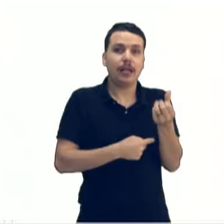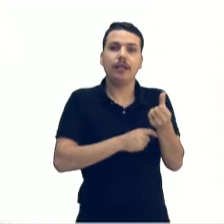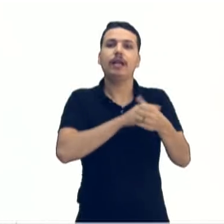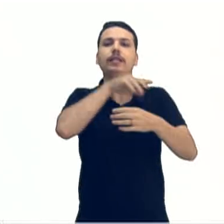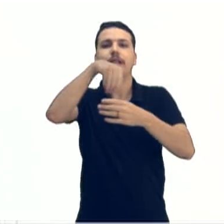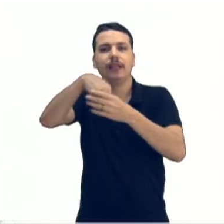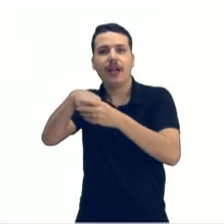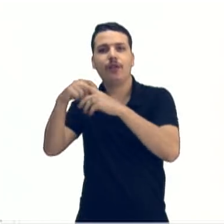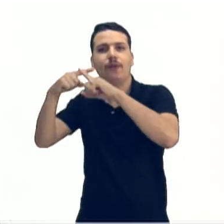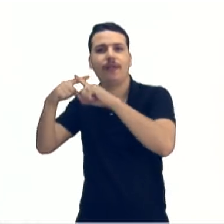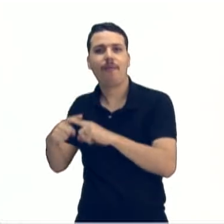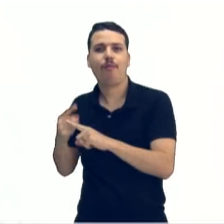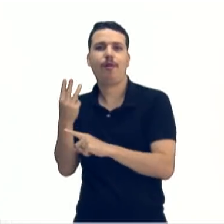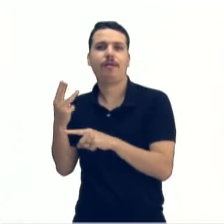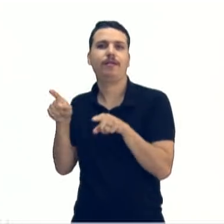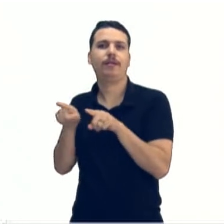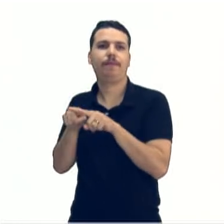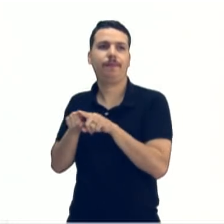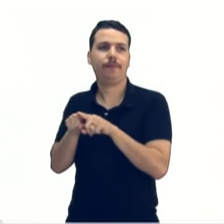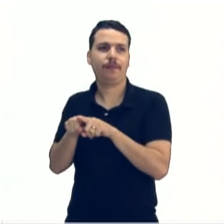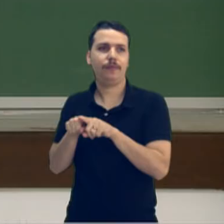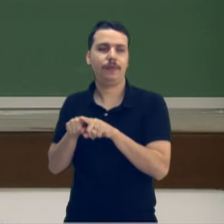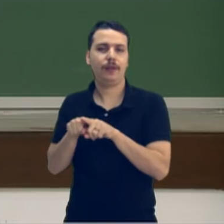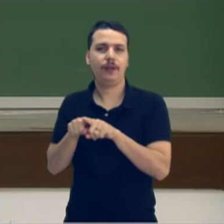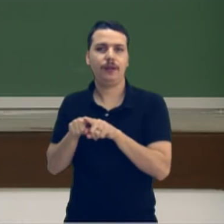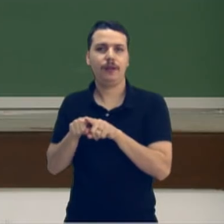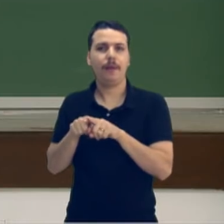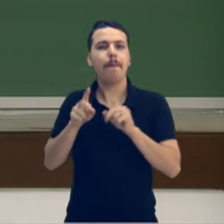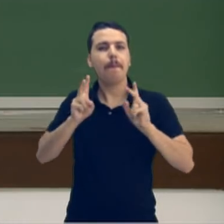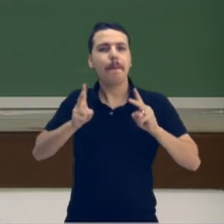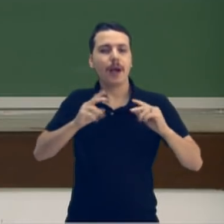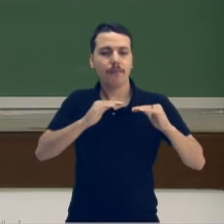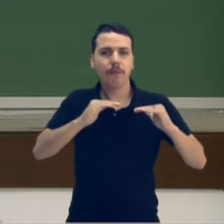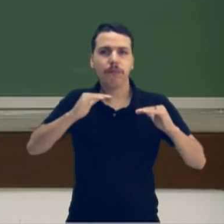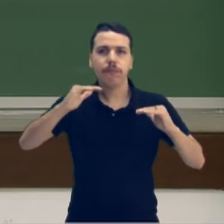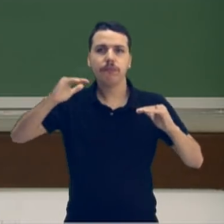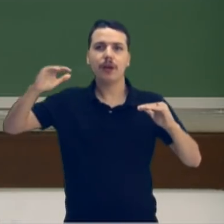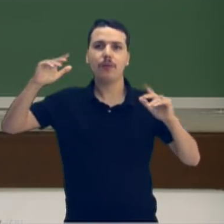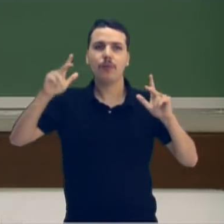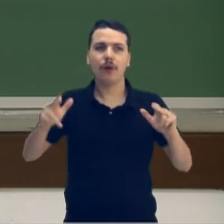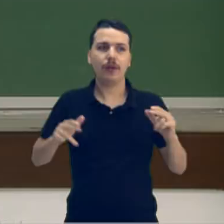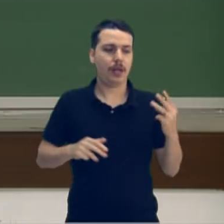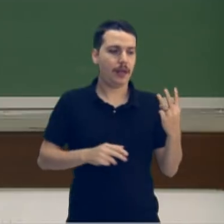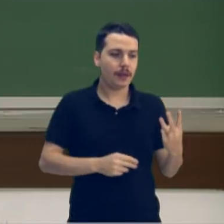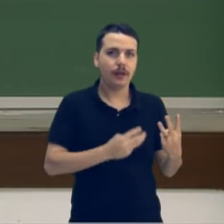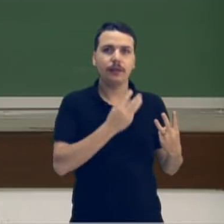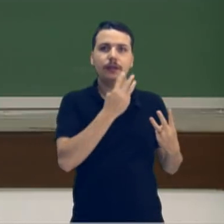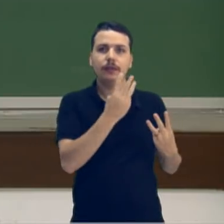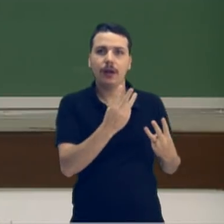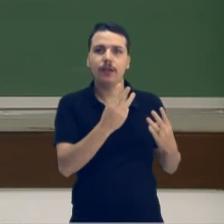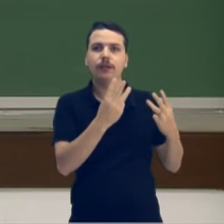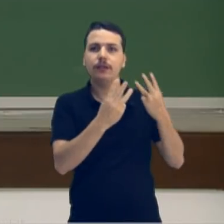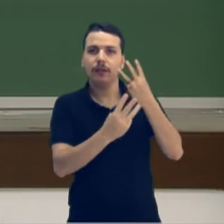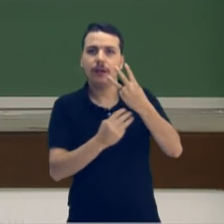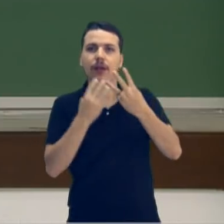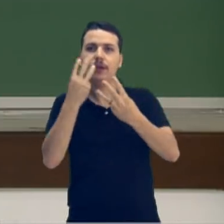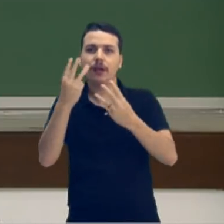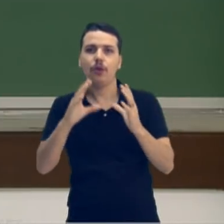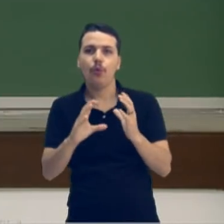de 3. Na mesma crescente que a primeira, eu posso ir de 3 em 3 e eu chego